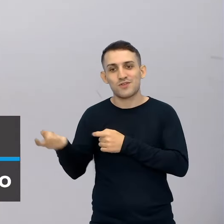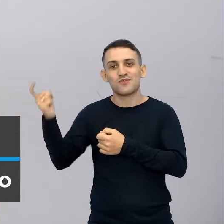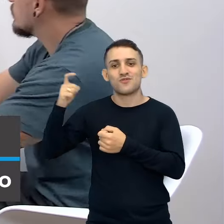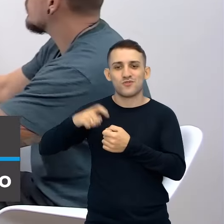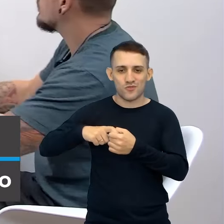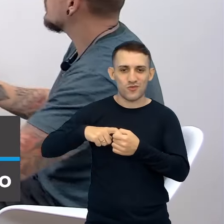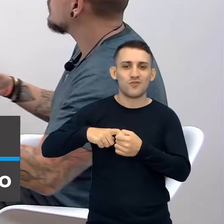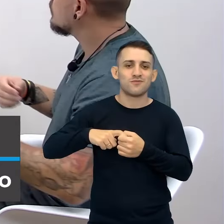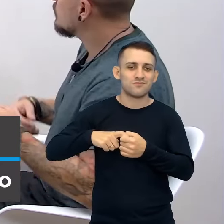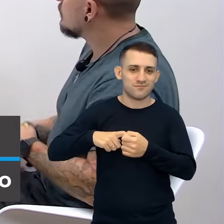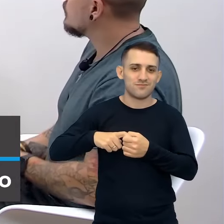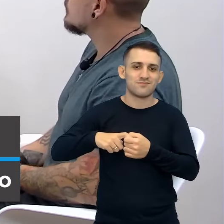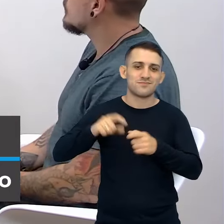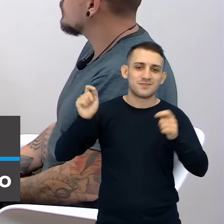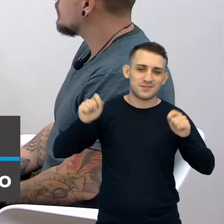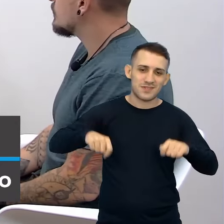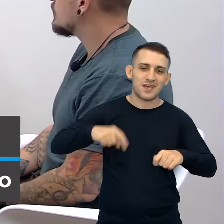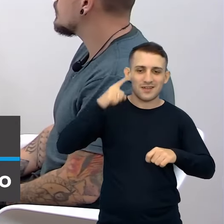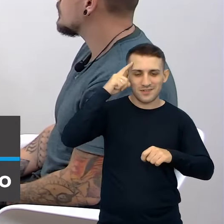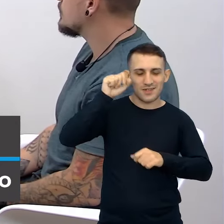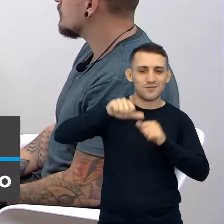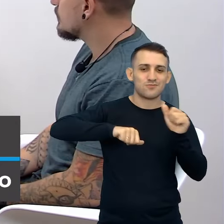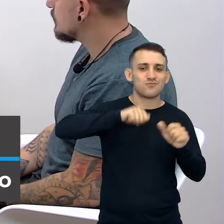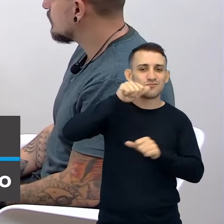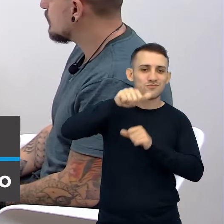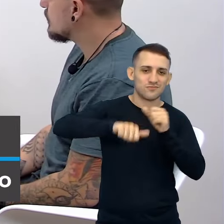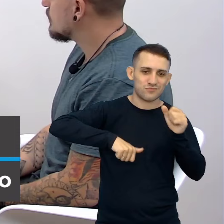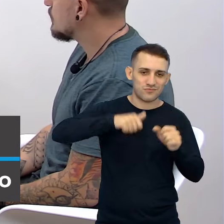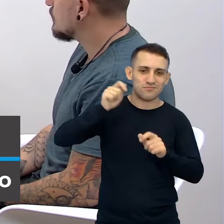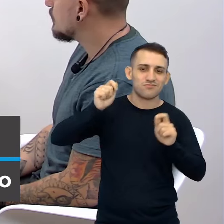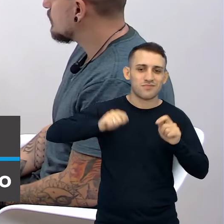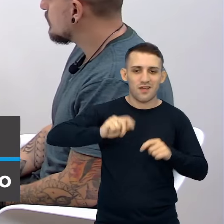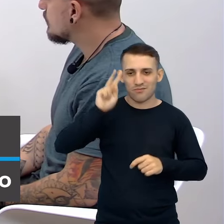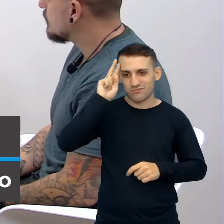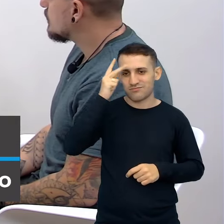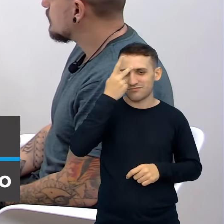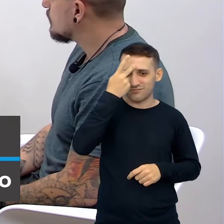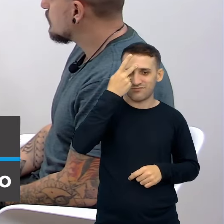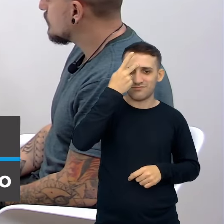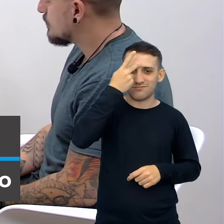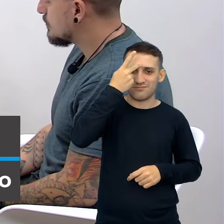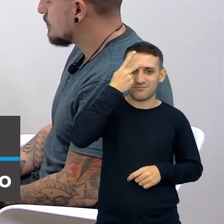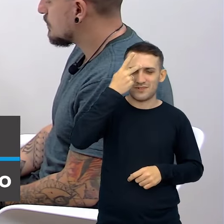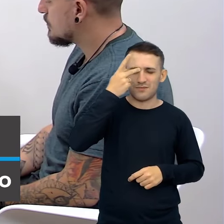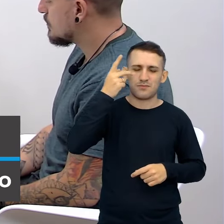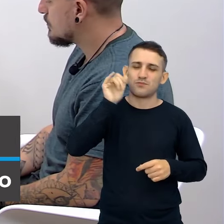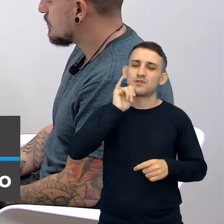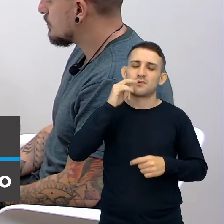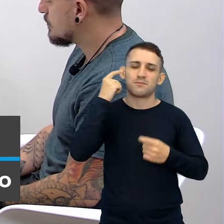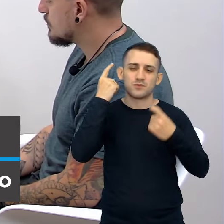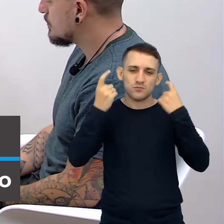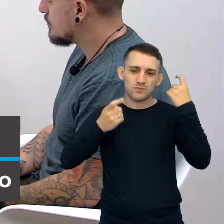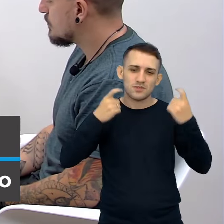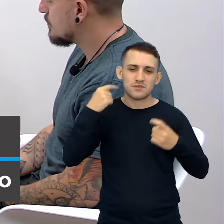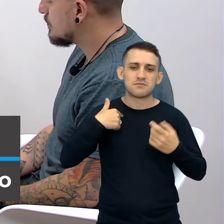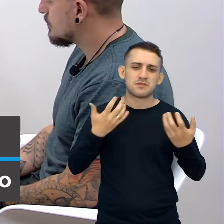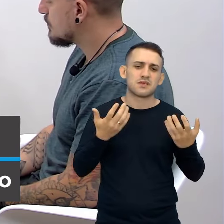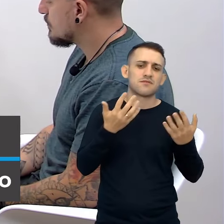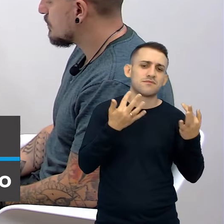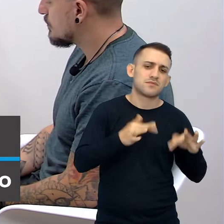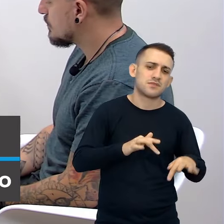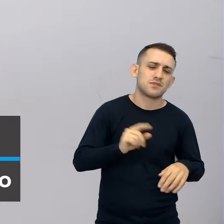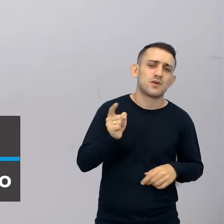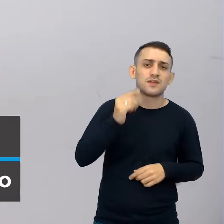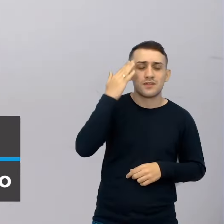textos, olha, eu posso mudar de ideia, ele entende que ele pode ser melhor. Então, essa angústia de ter que terminar... Então, assim, não é para entender que